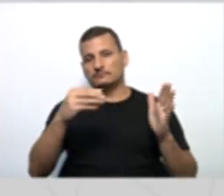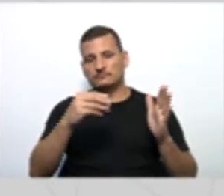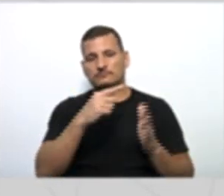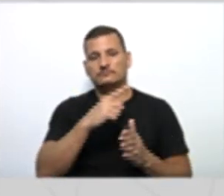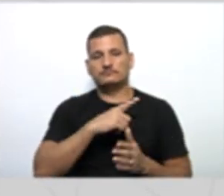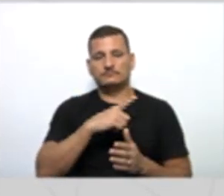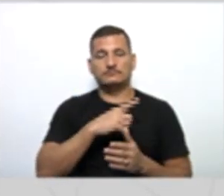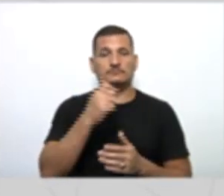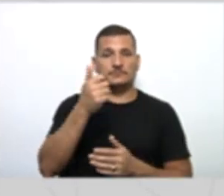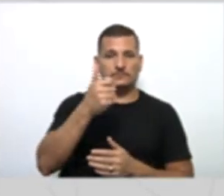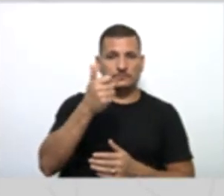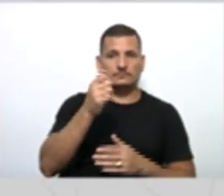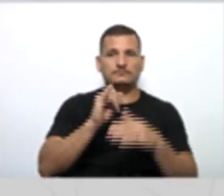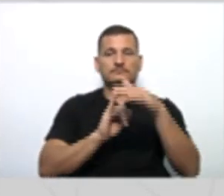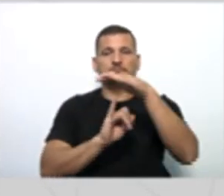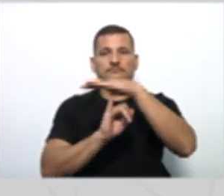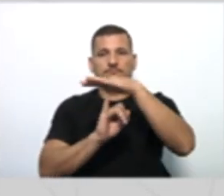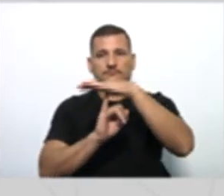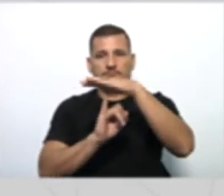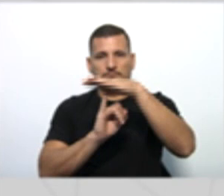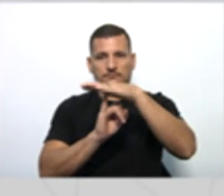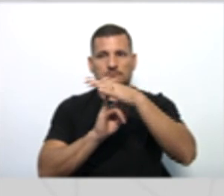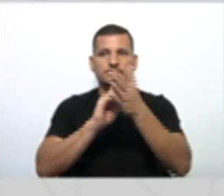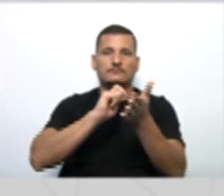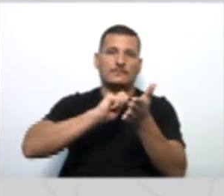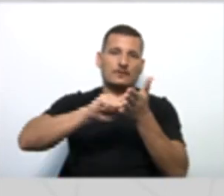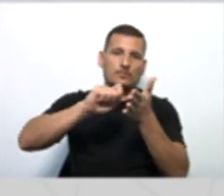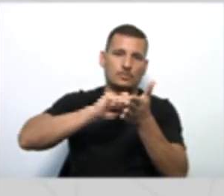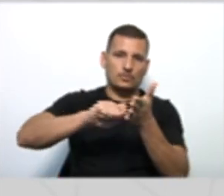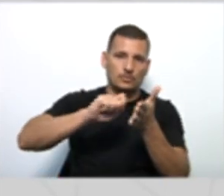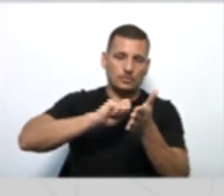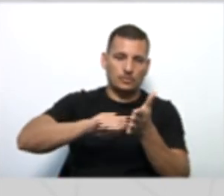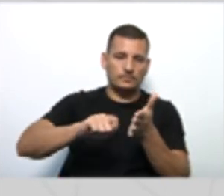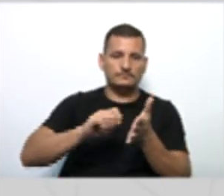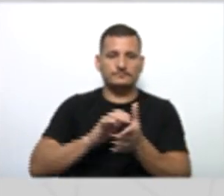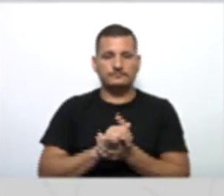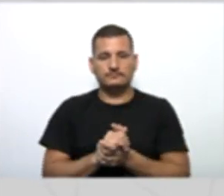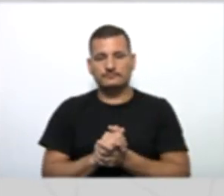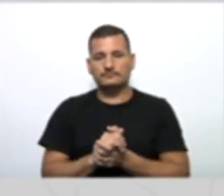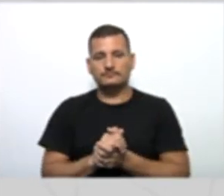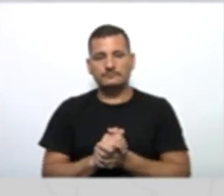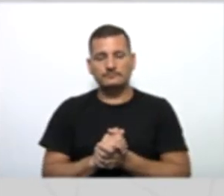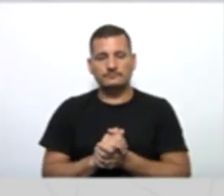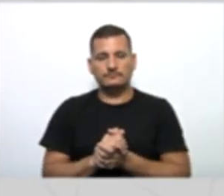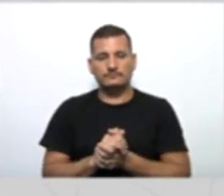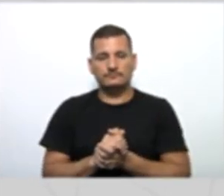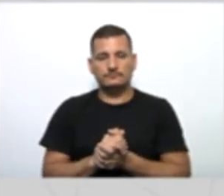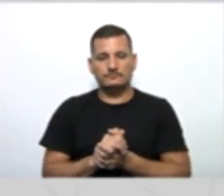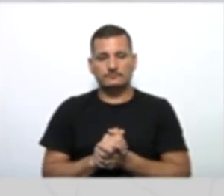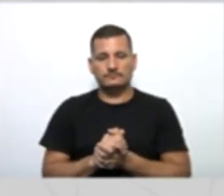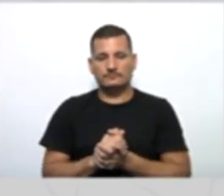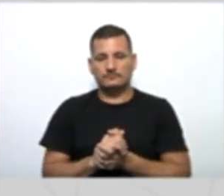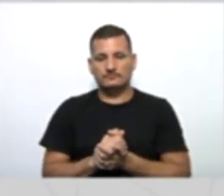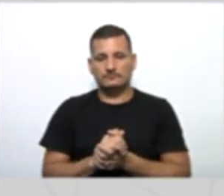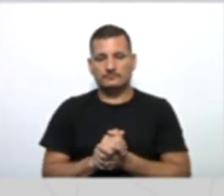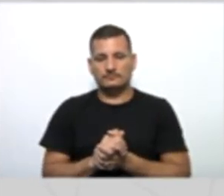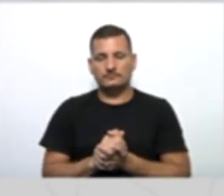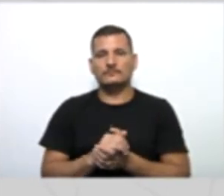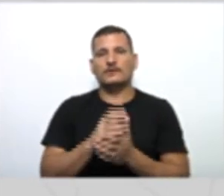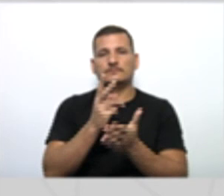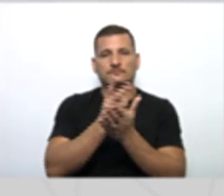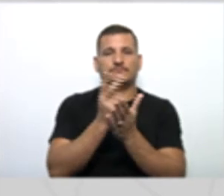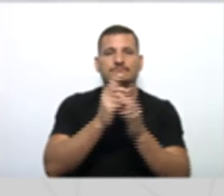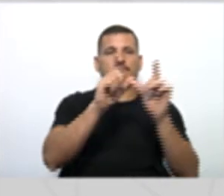a instituição, os autores, eu tenho um box, são sempre divididos